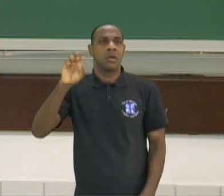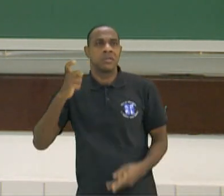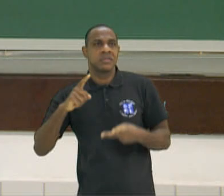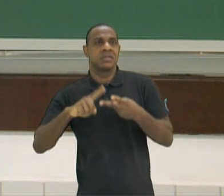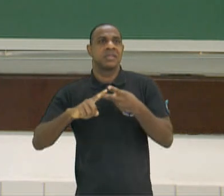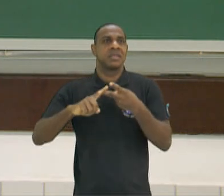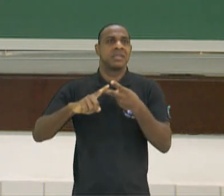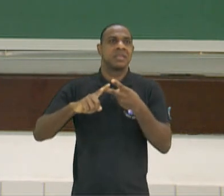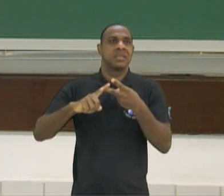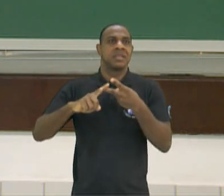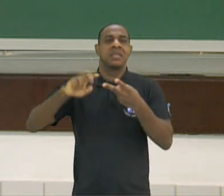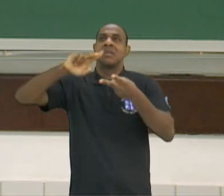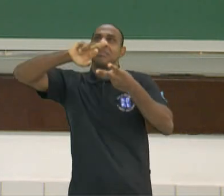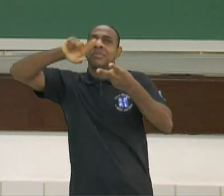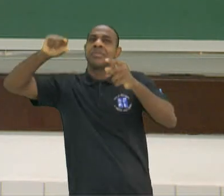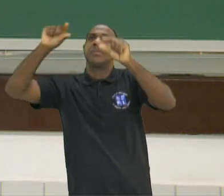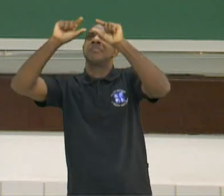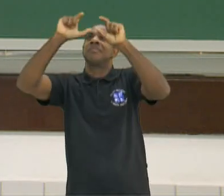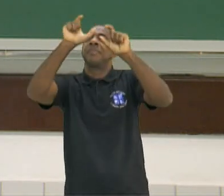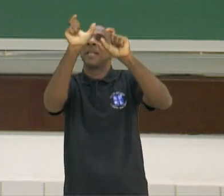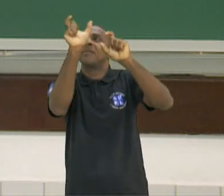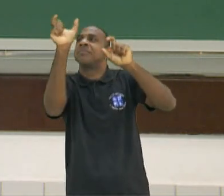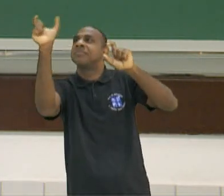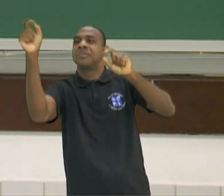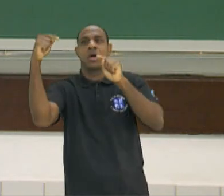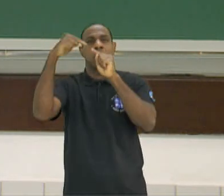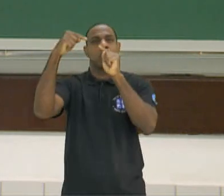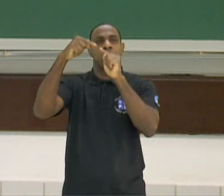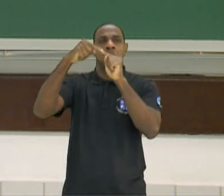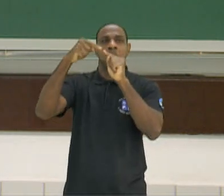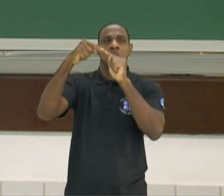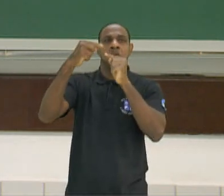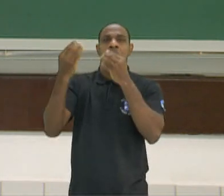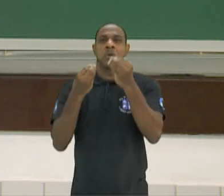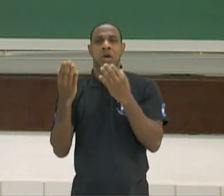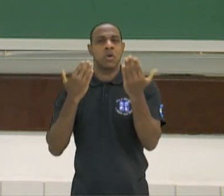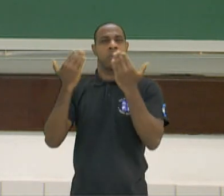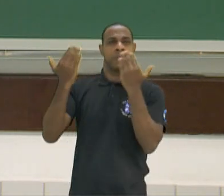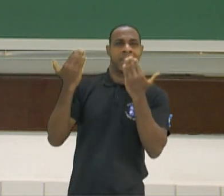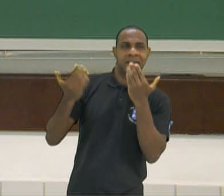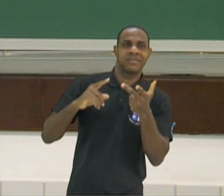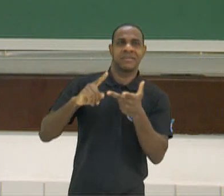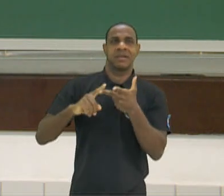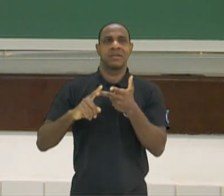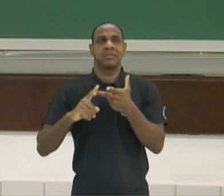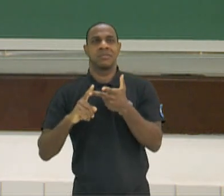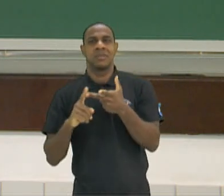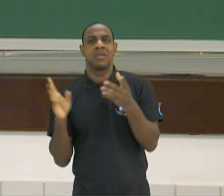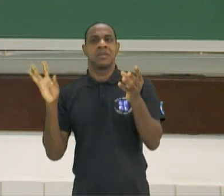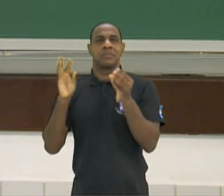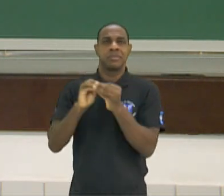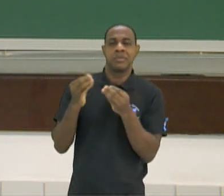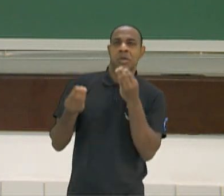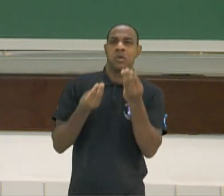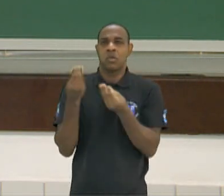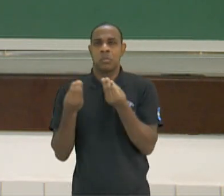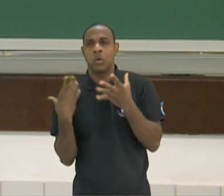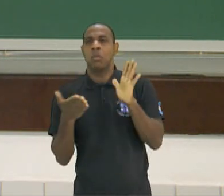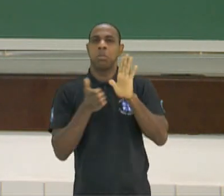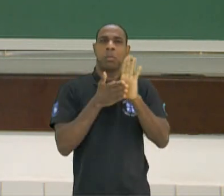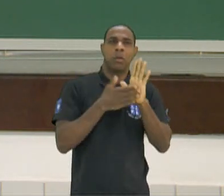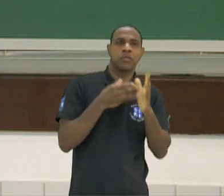comparison, exemplification or purpose. Causa, contraste, comparação, exemplificação ou um